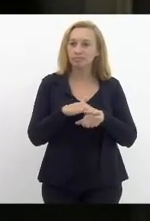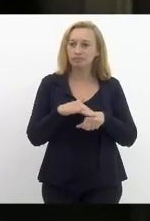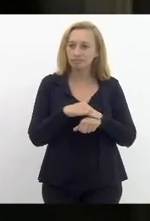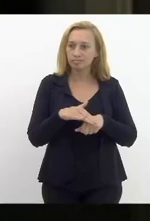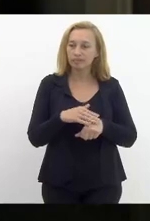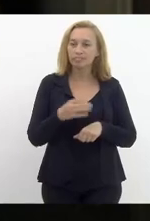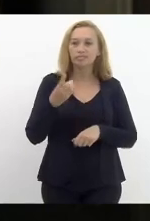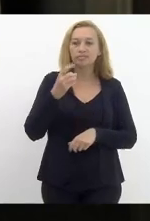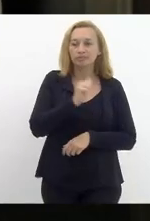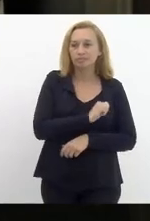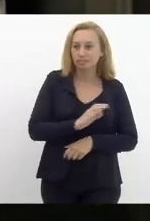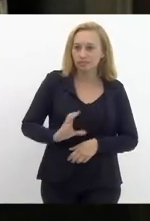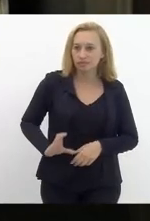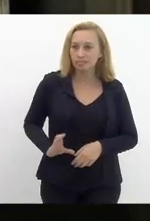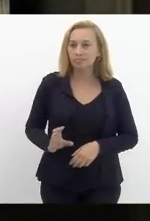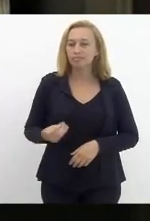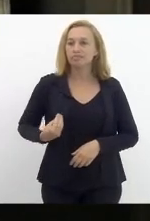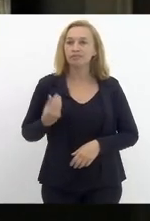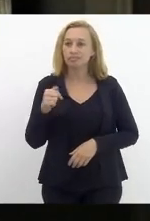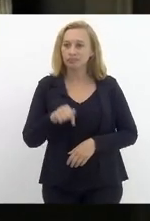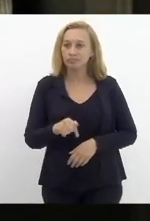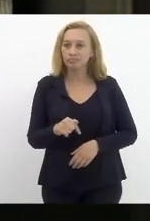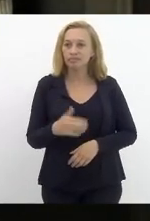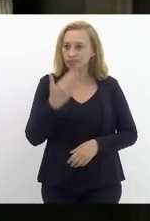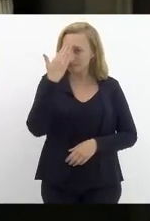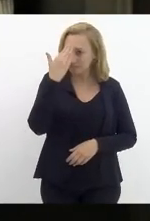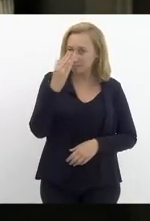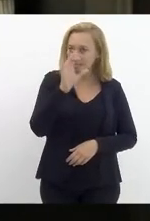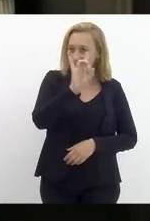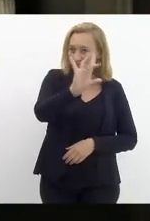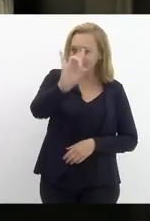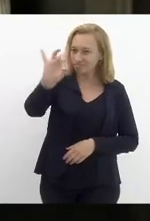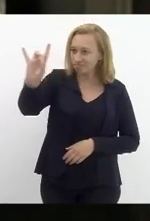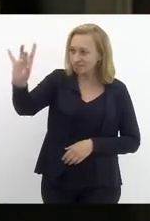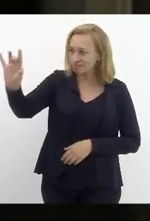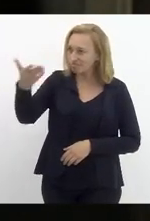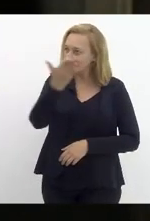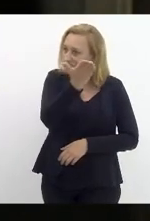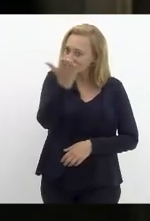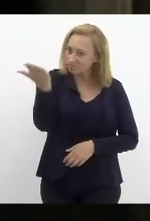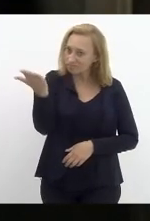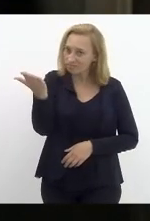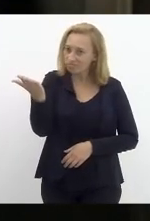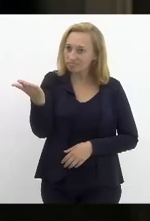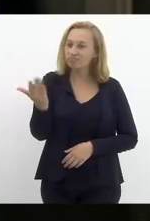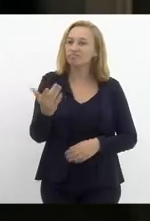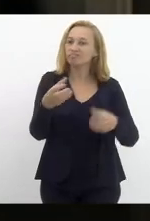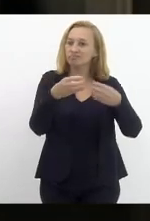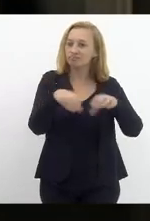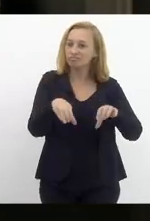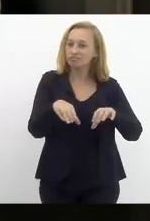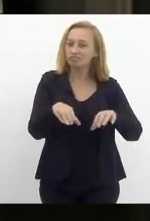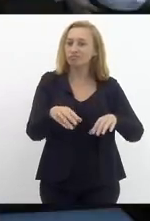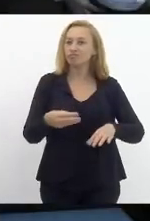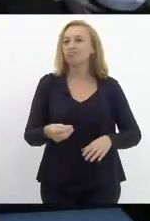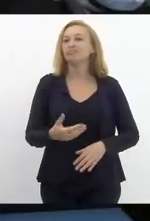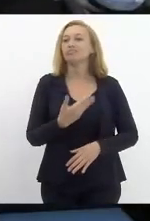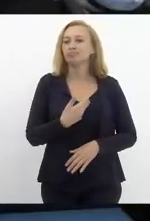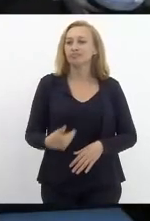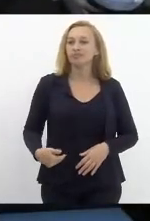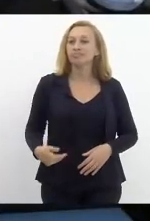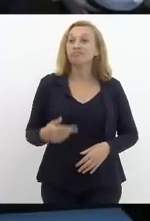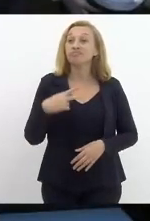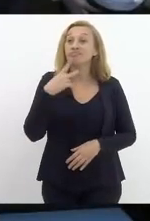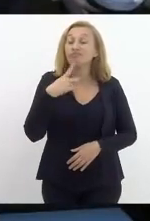André Ceciliano, que passou por aqui. Queria agradecer cada um dos candidatos que aqui estão. Gostaria de